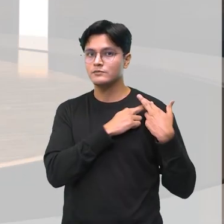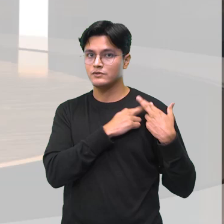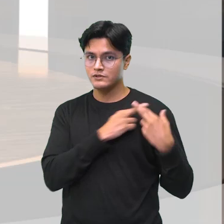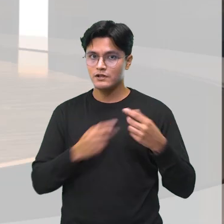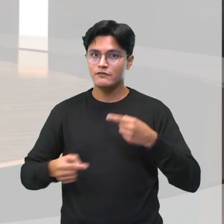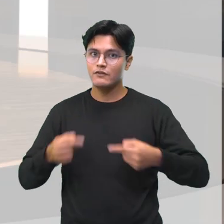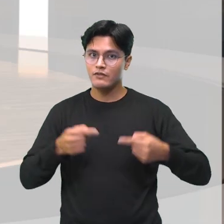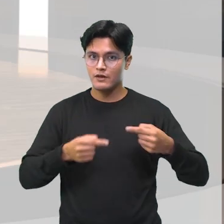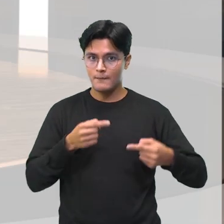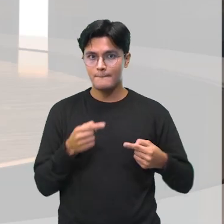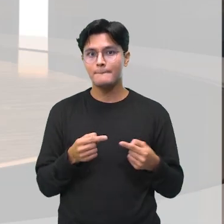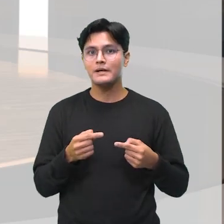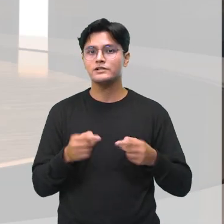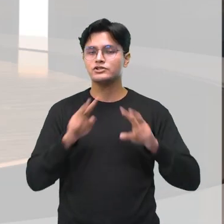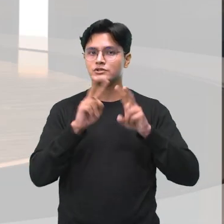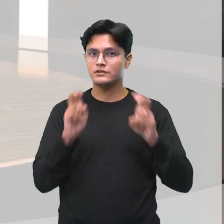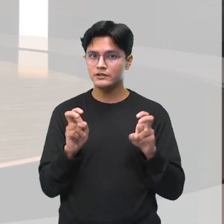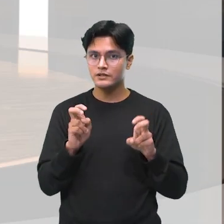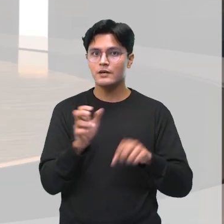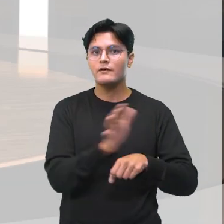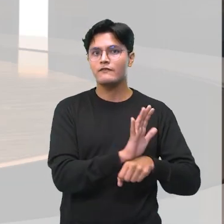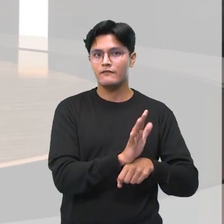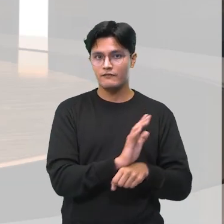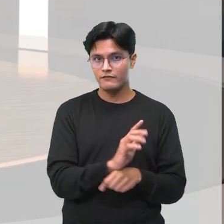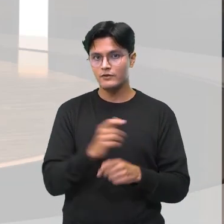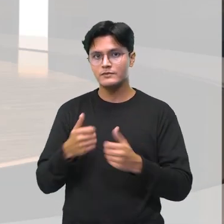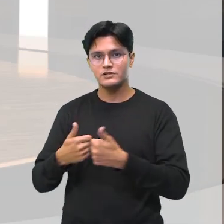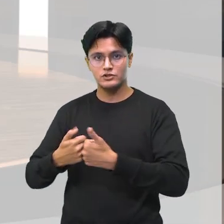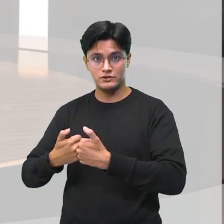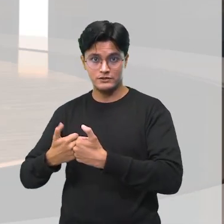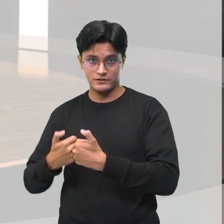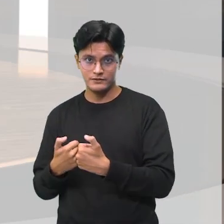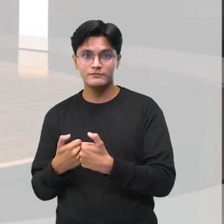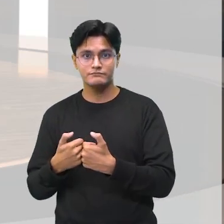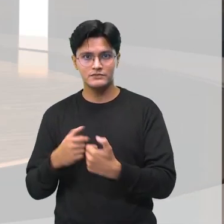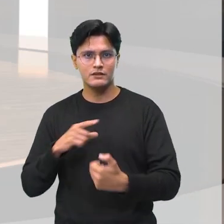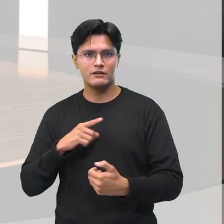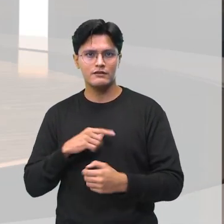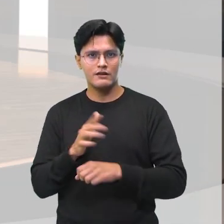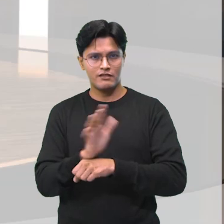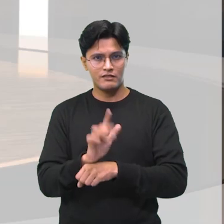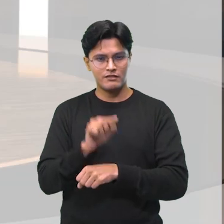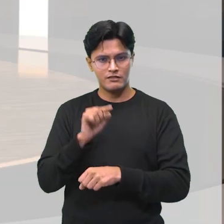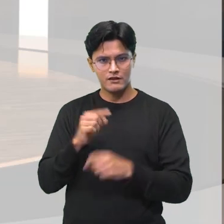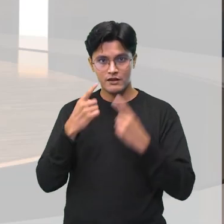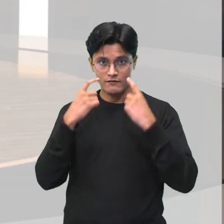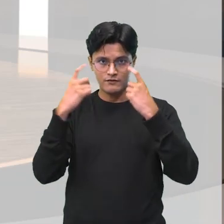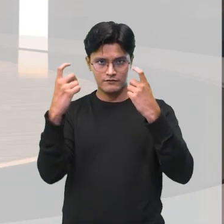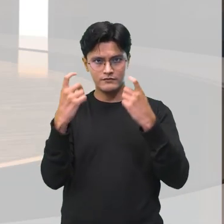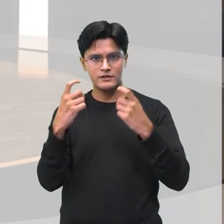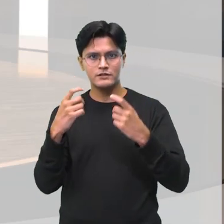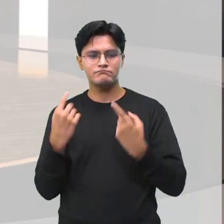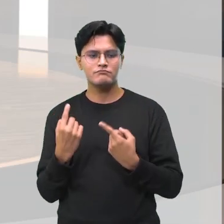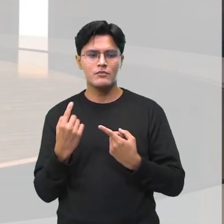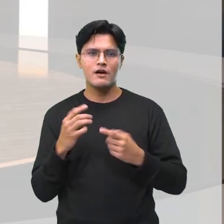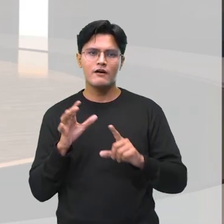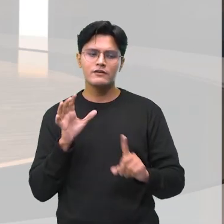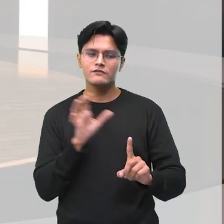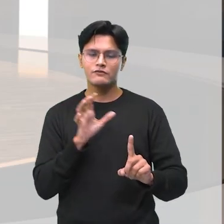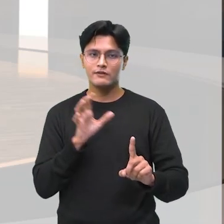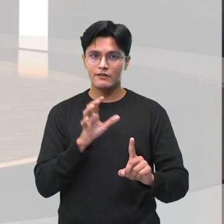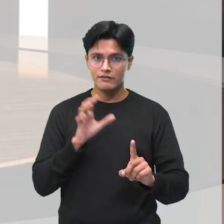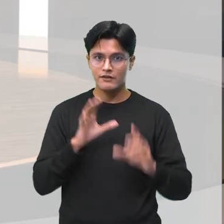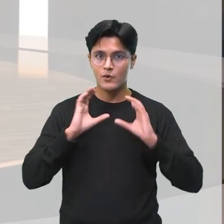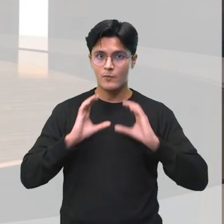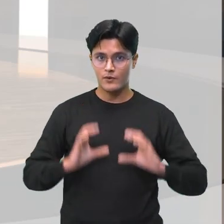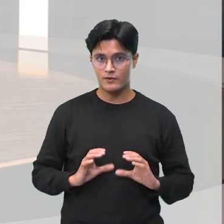os filmes e videogames com cenas violentas afetam o comportamento das nossas crianças? Para debater este